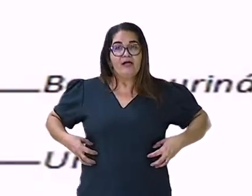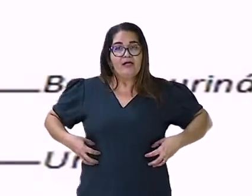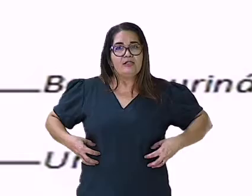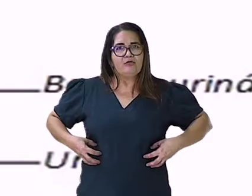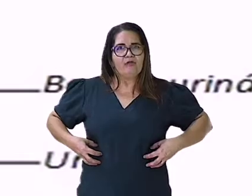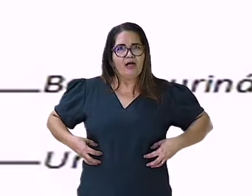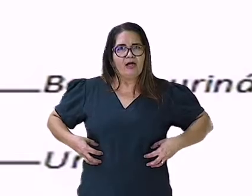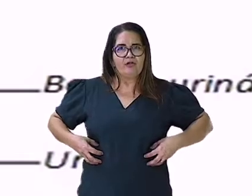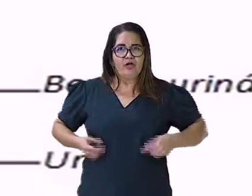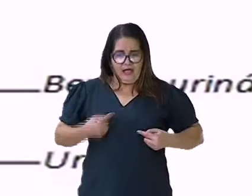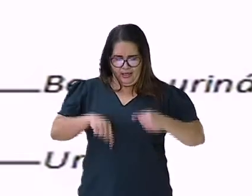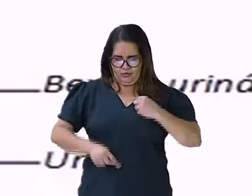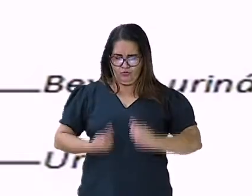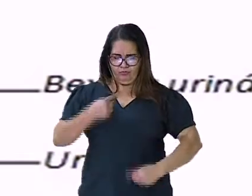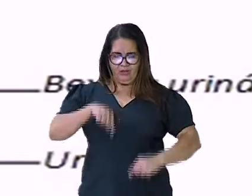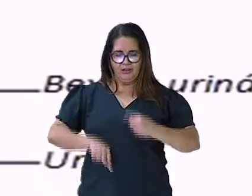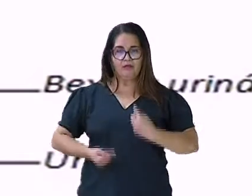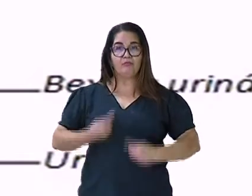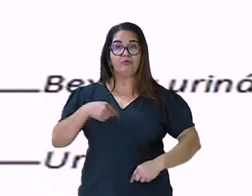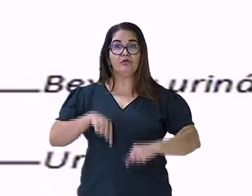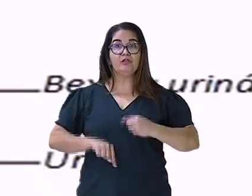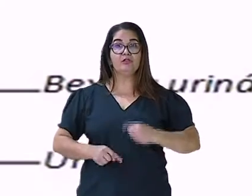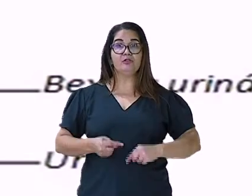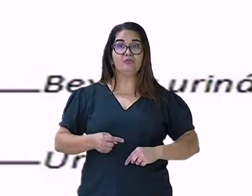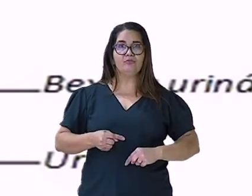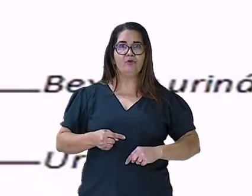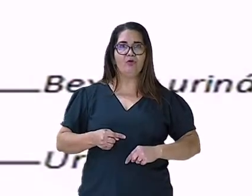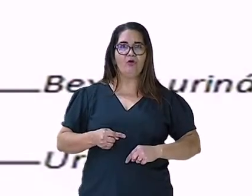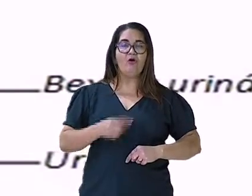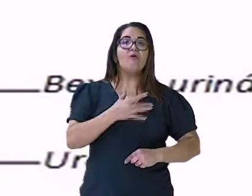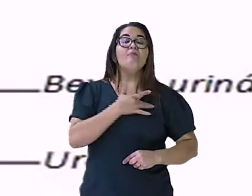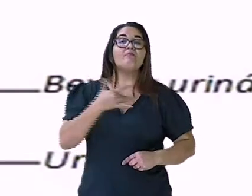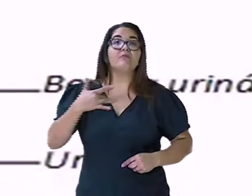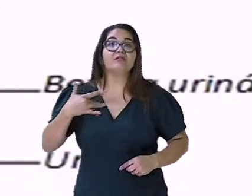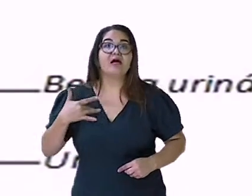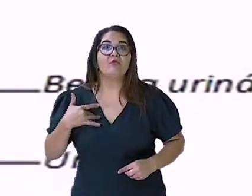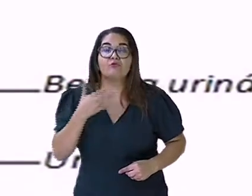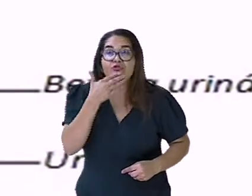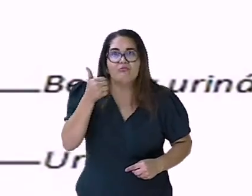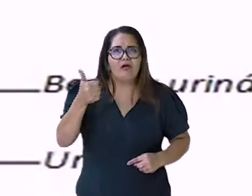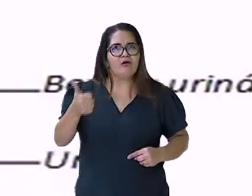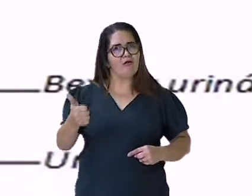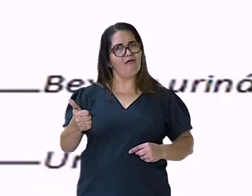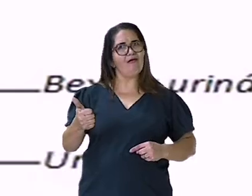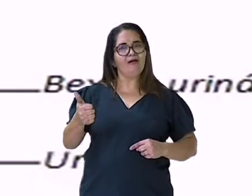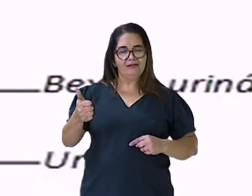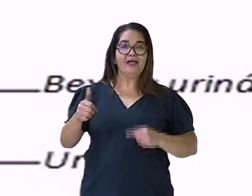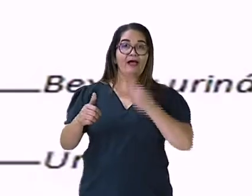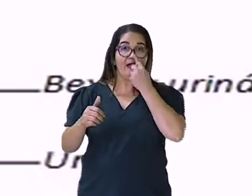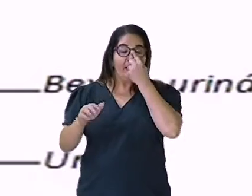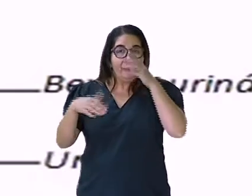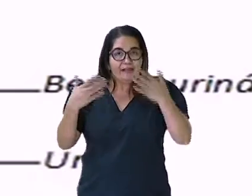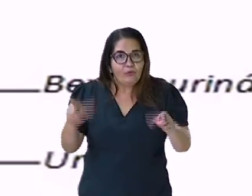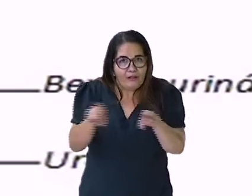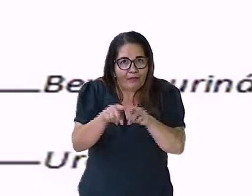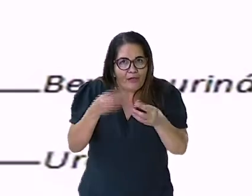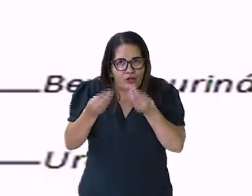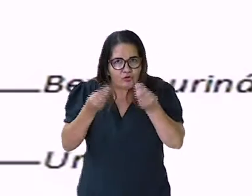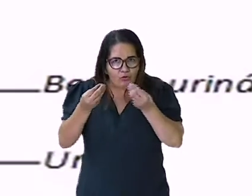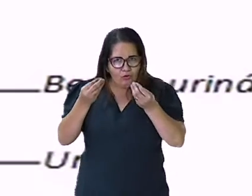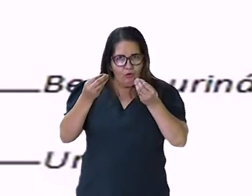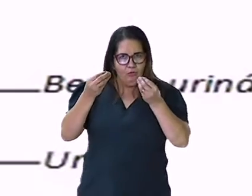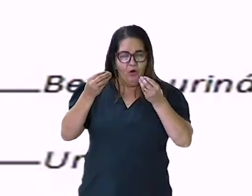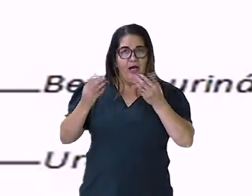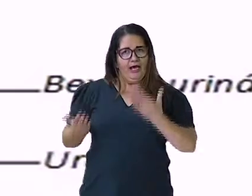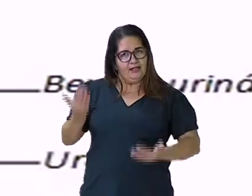Estas unidades funcionam nos rins, que são os néfrons, são constituídos pelos corpúsculo